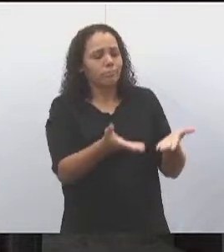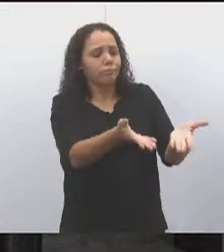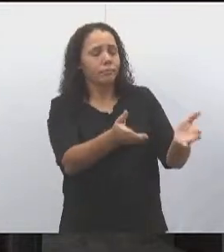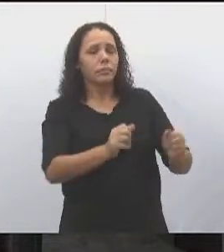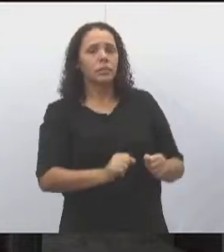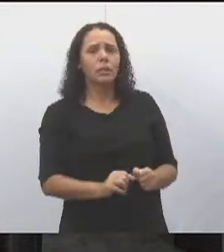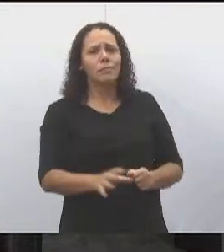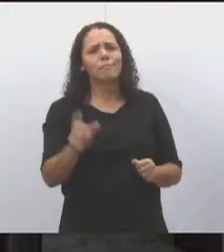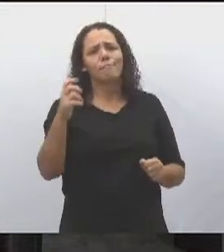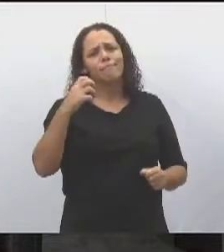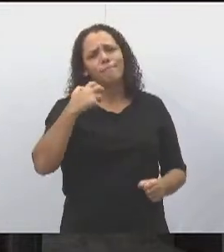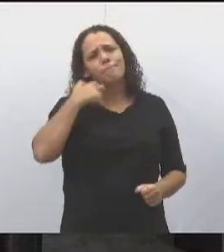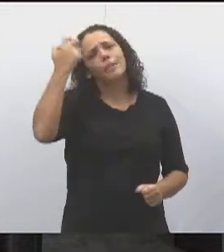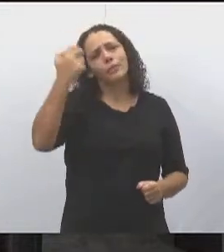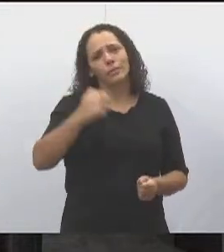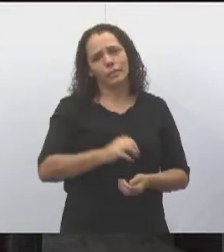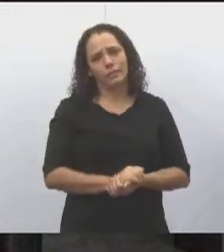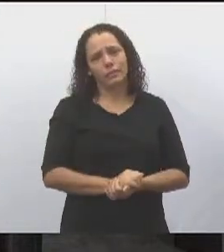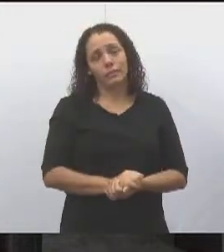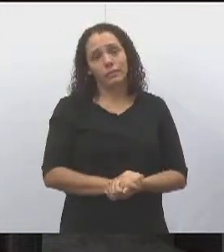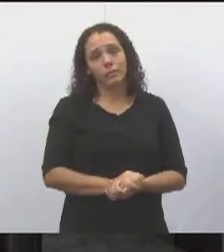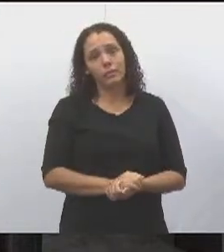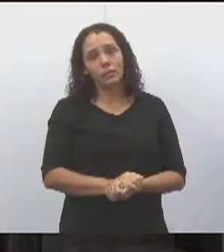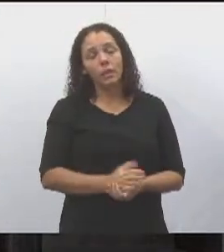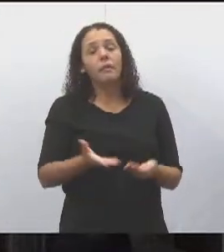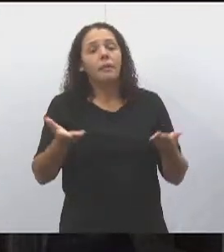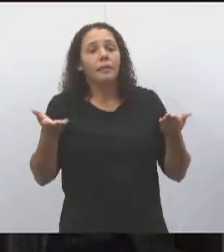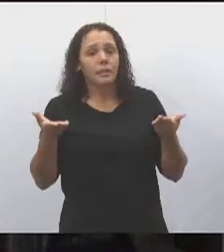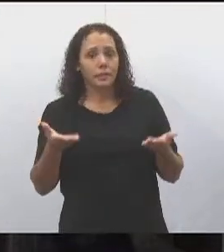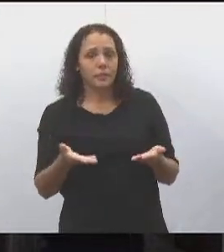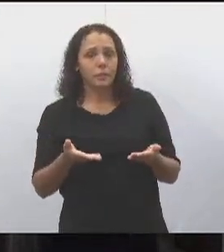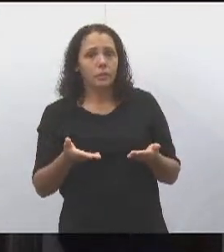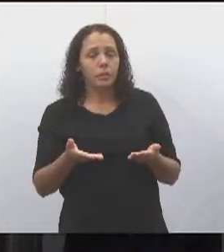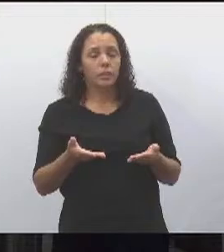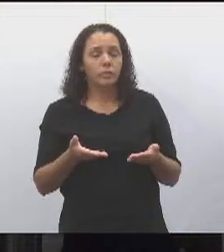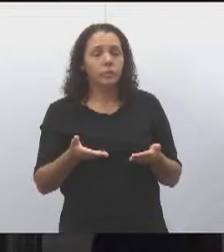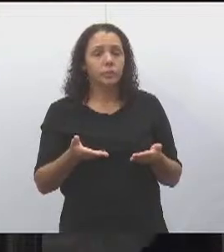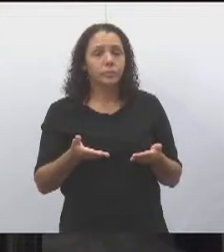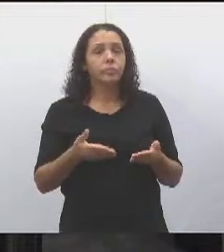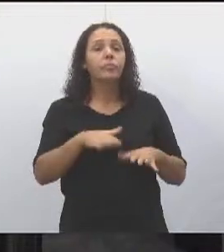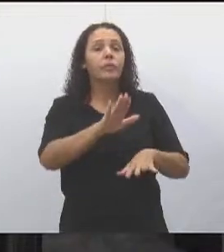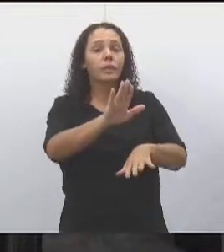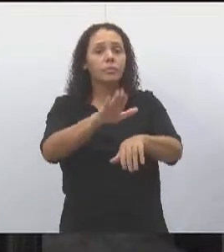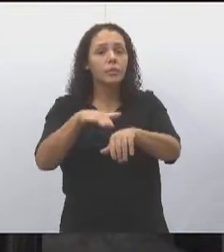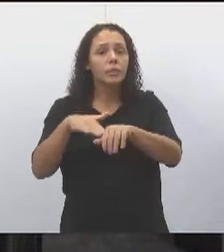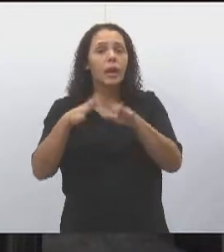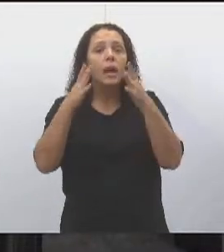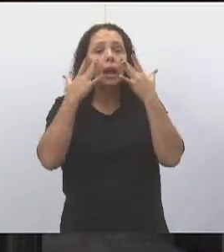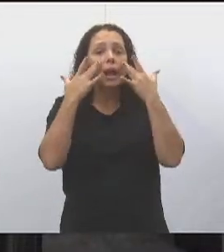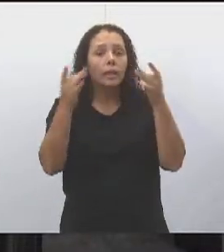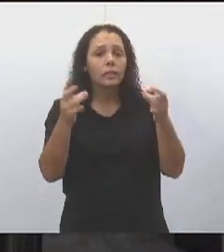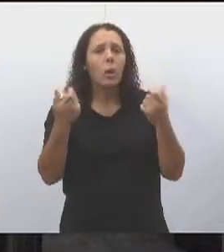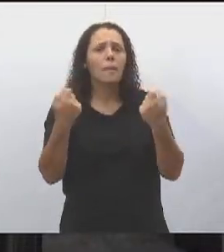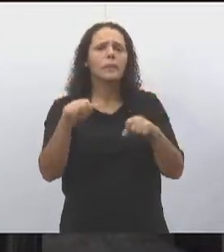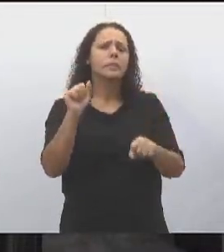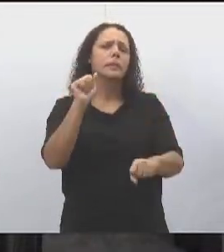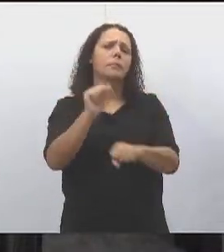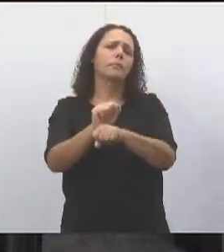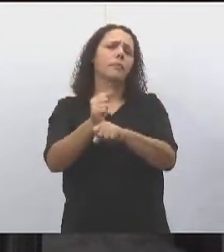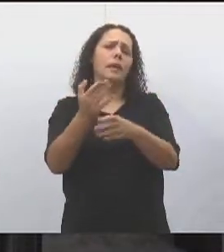uma vergonha. E aqui, gente, eu quero chamar a atenção, tem que parar